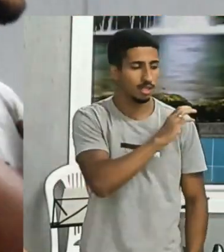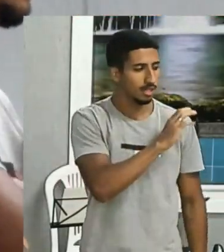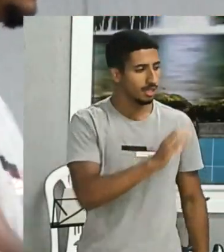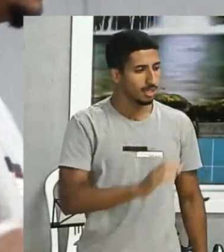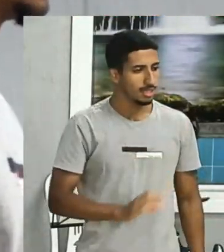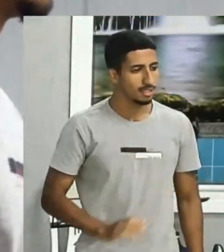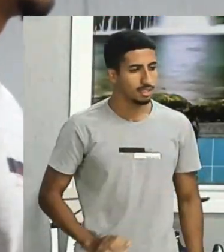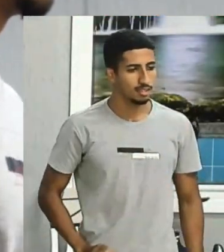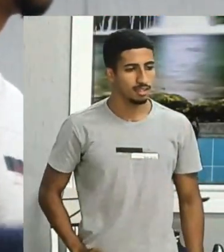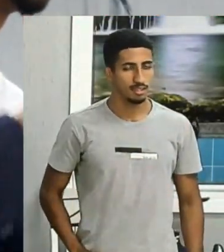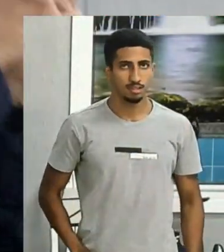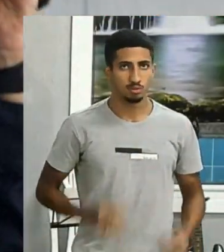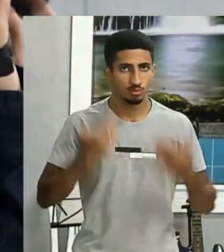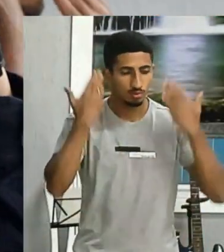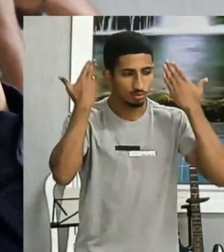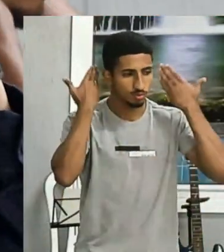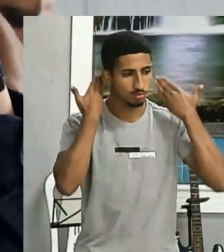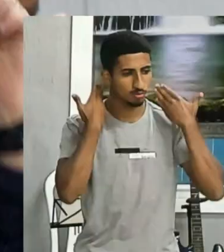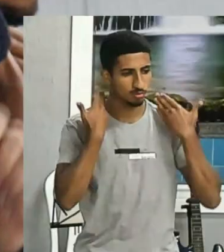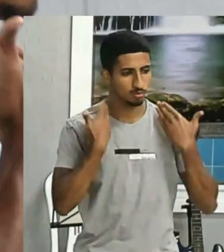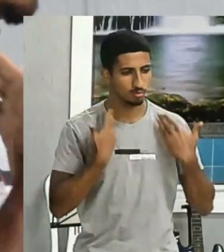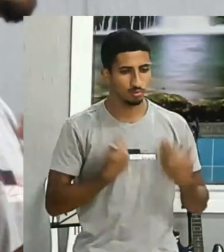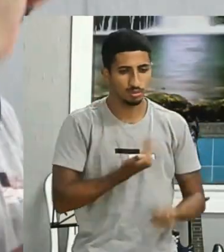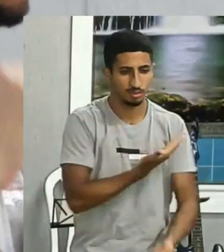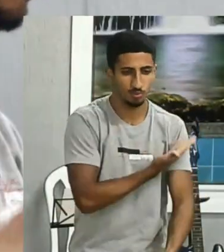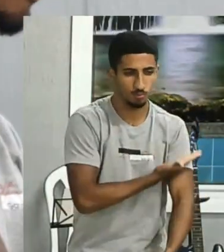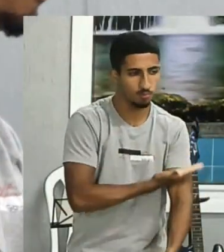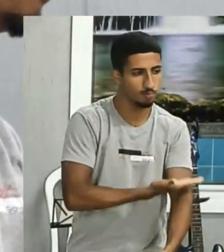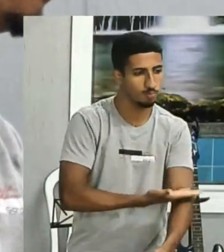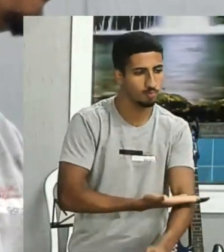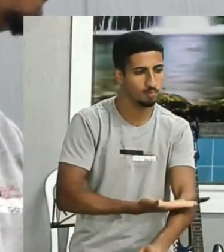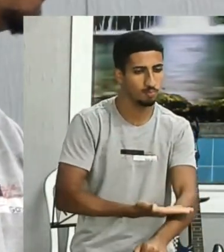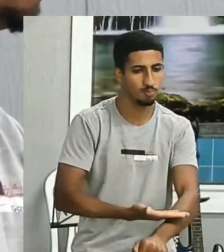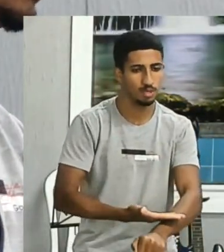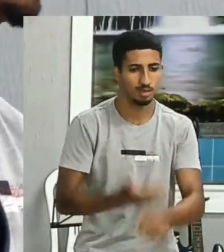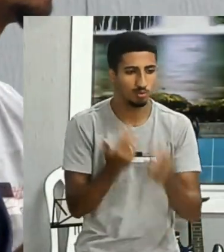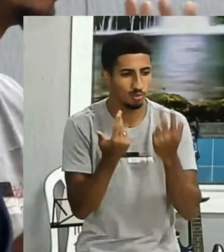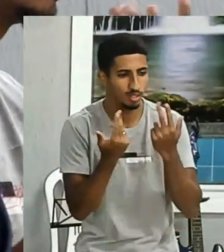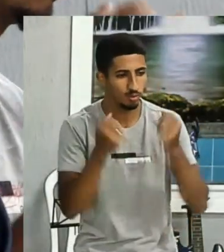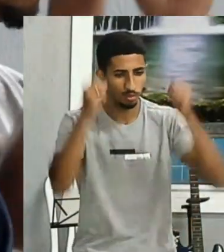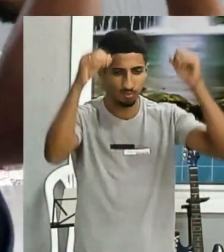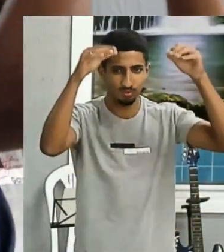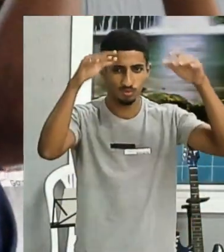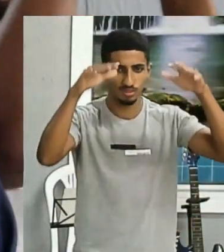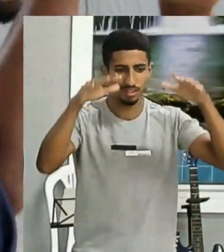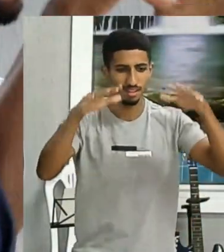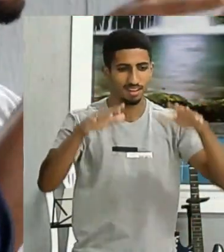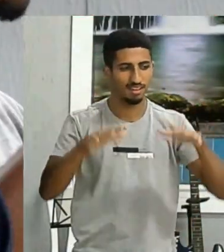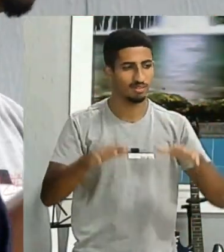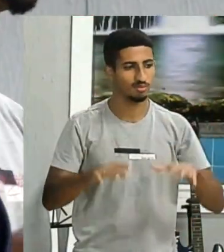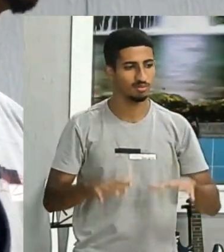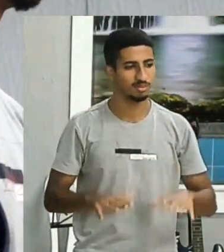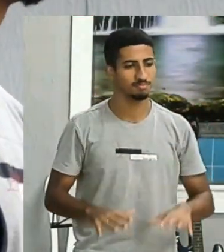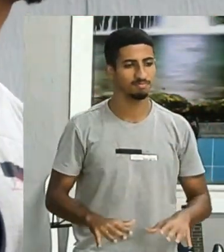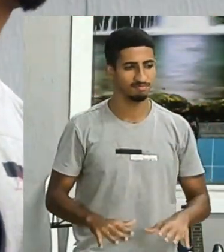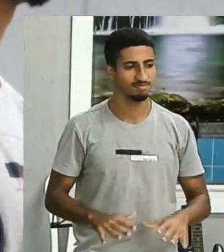a cabeça, como tendo uma cabeça. Vamos ler o versículo 13 ainda, a segunda parte.